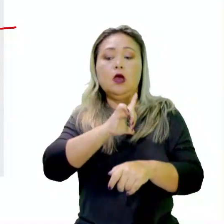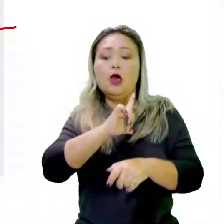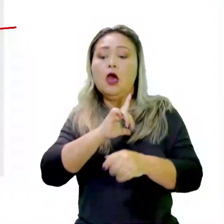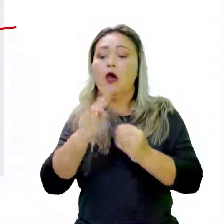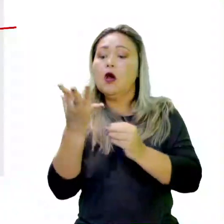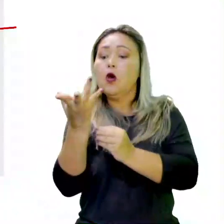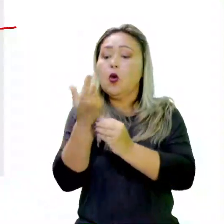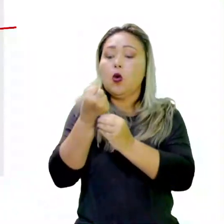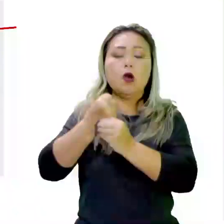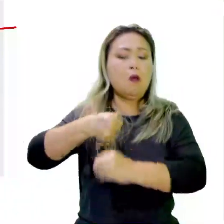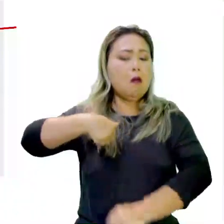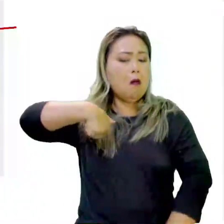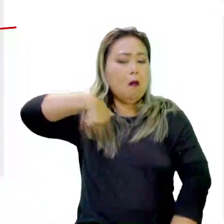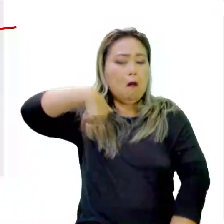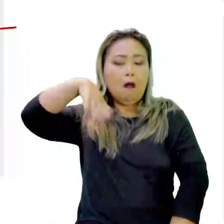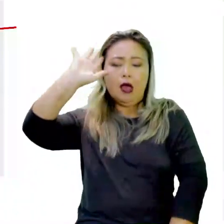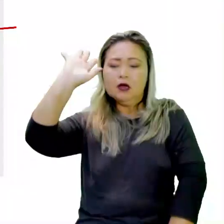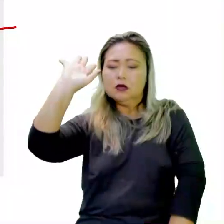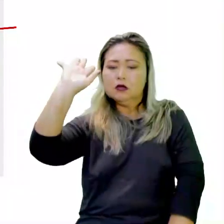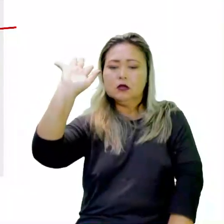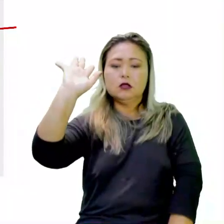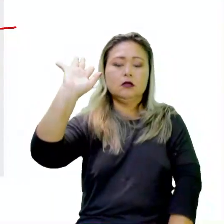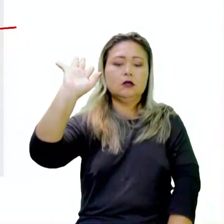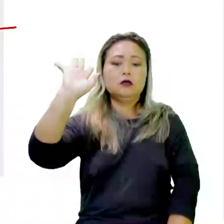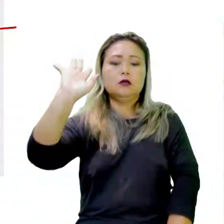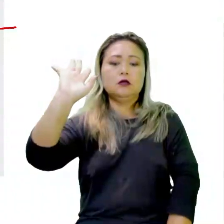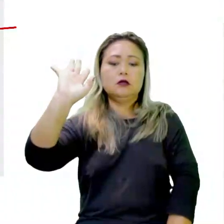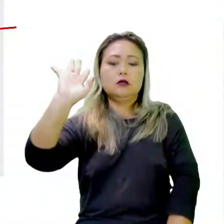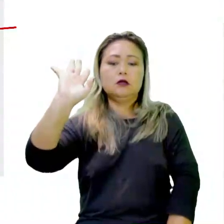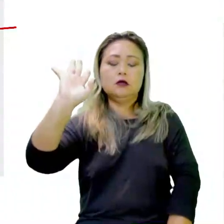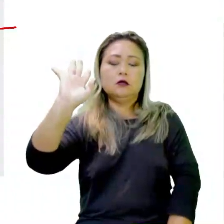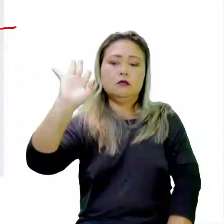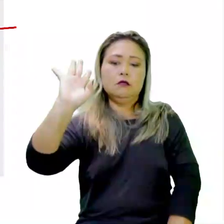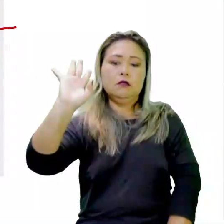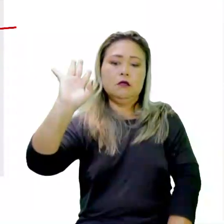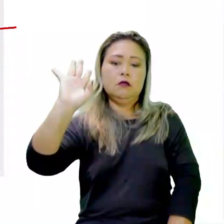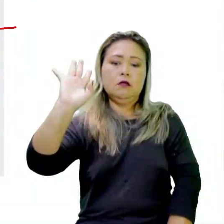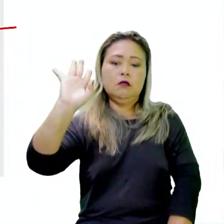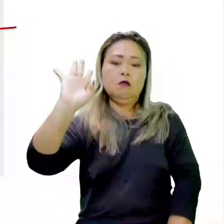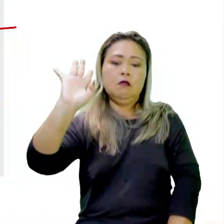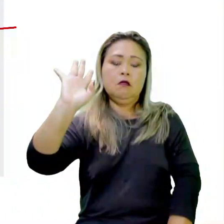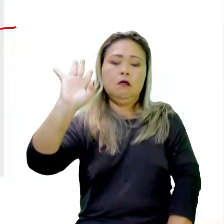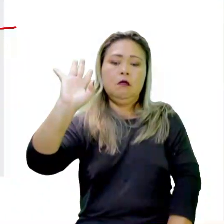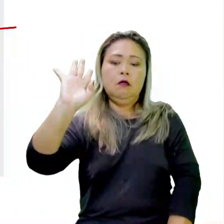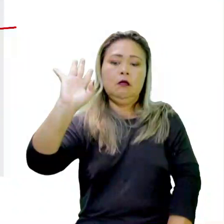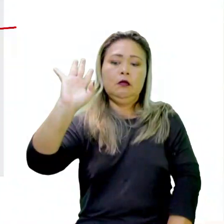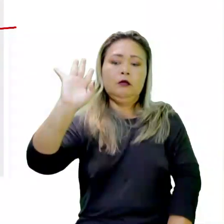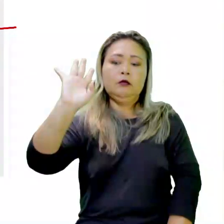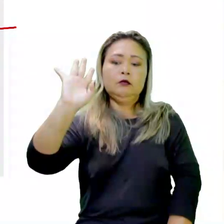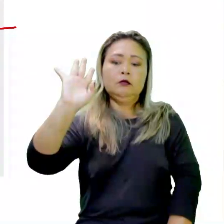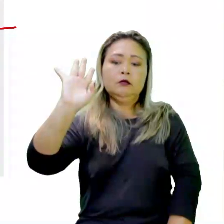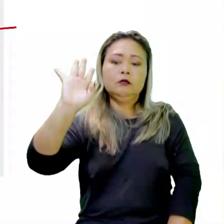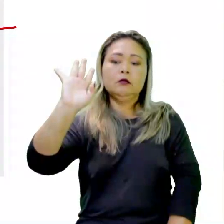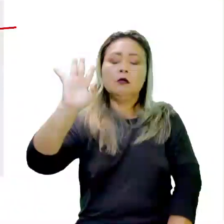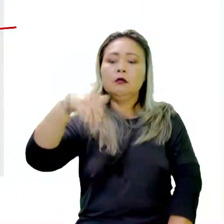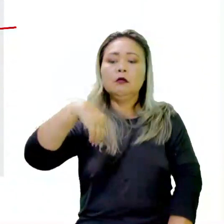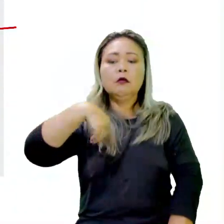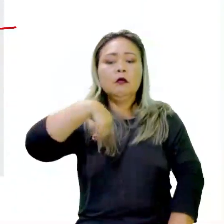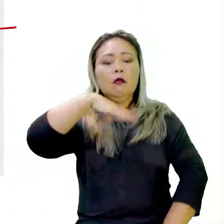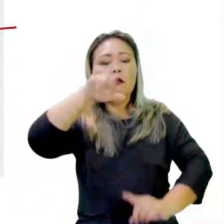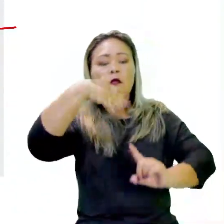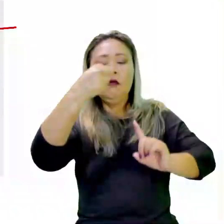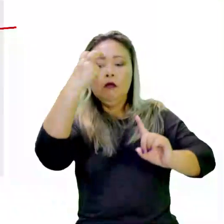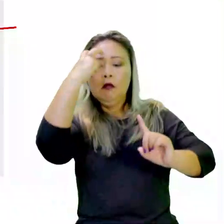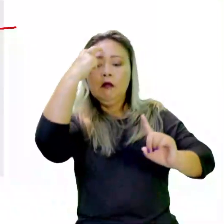arte desenvolve ao máximo e chega a ser assim, o maior destaque